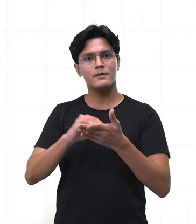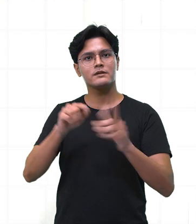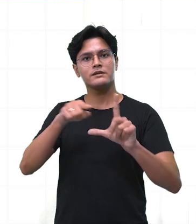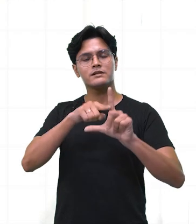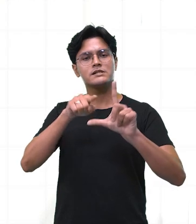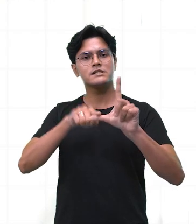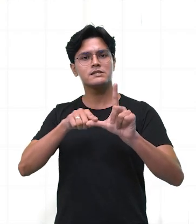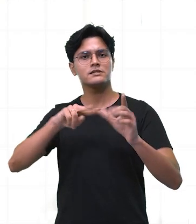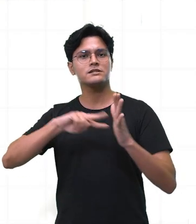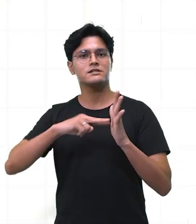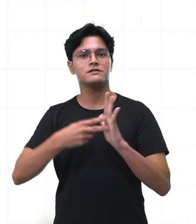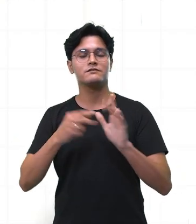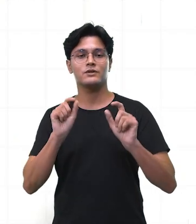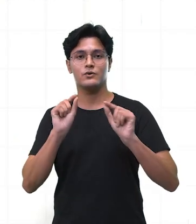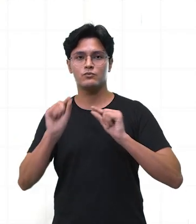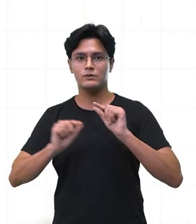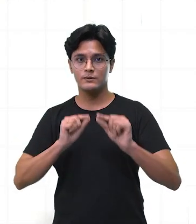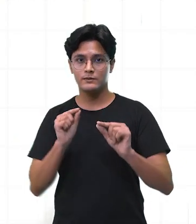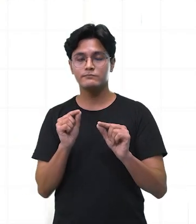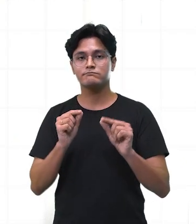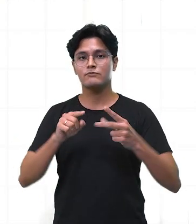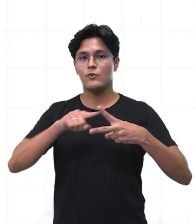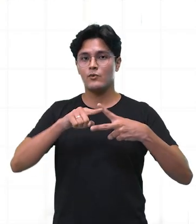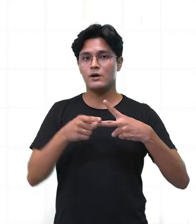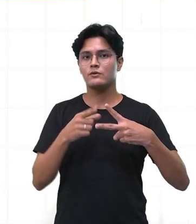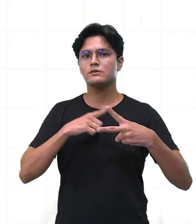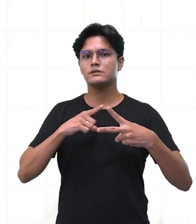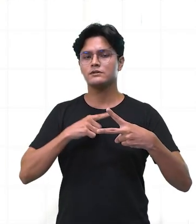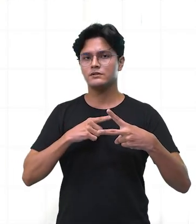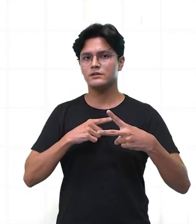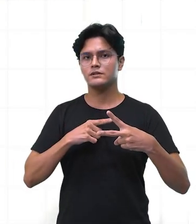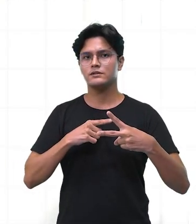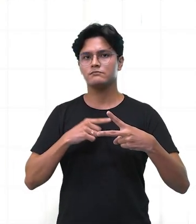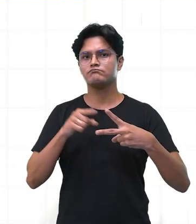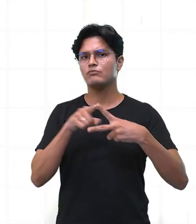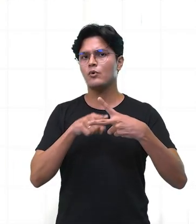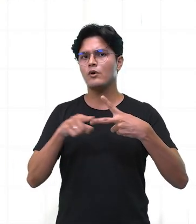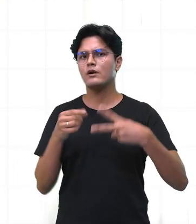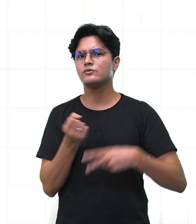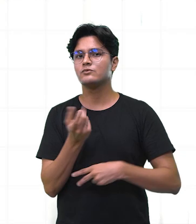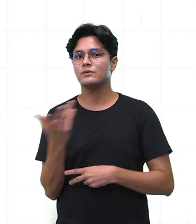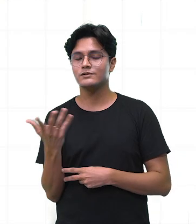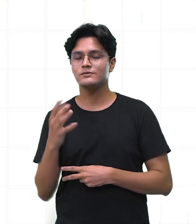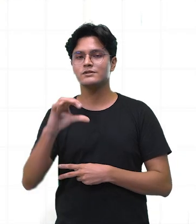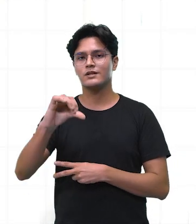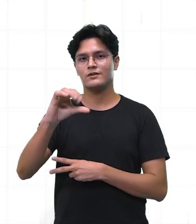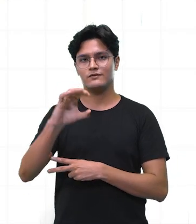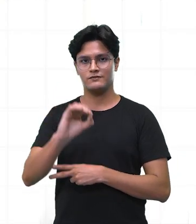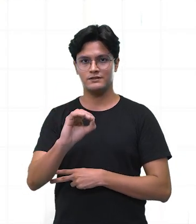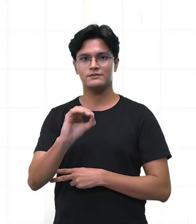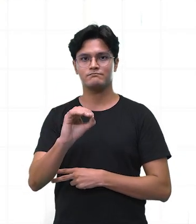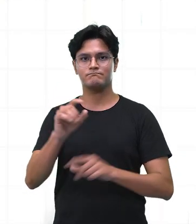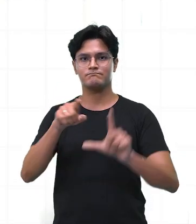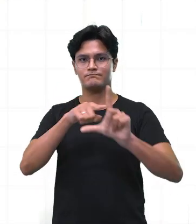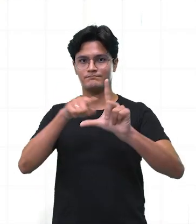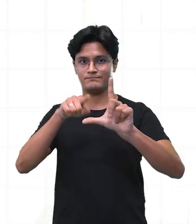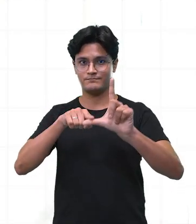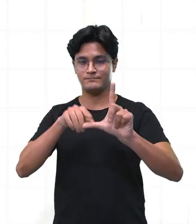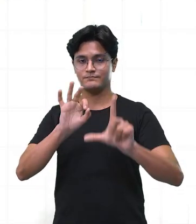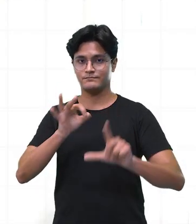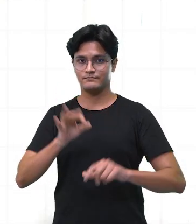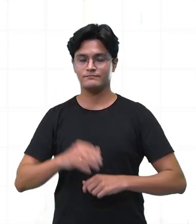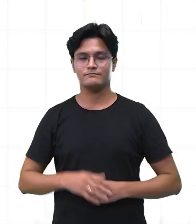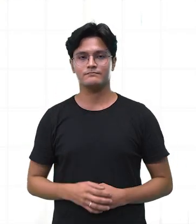significa que o ângulo possui quantos graus? 90 graus. Tudo bem? Apenas